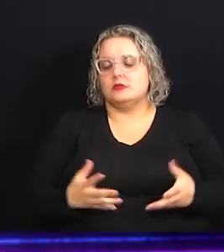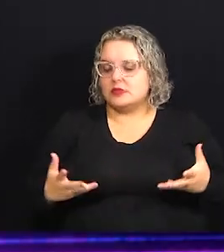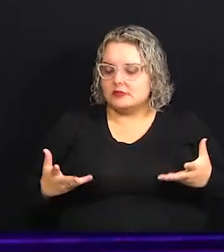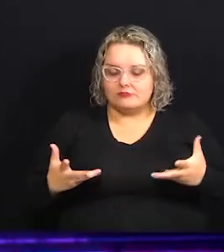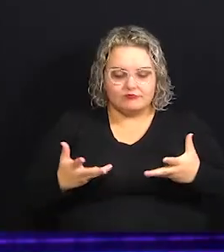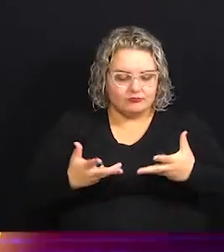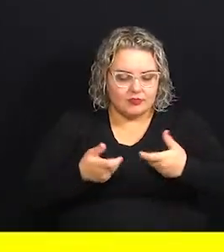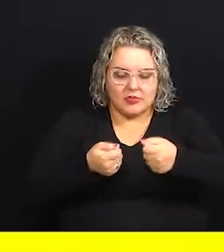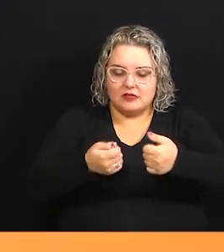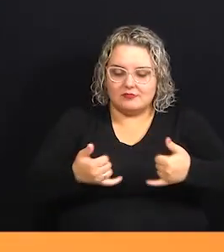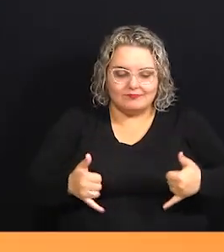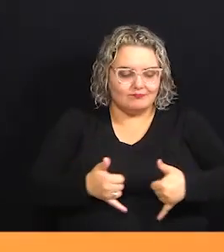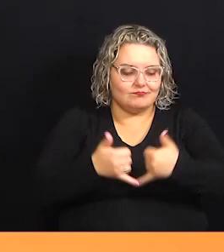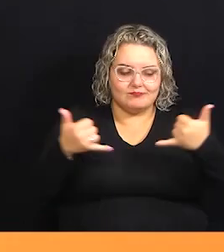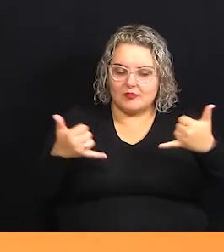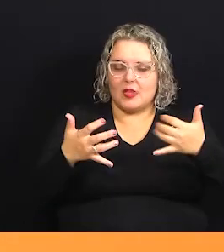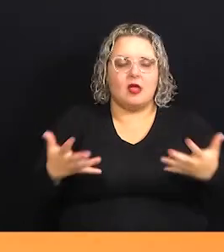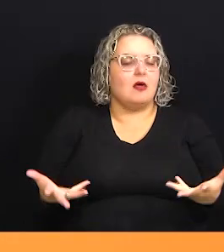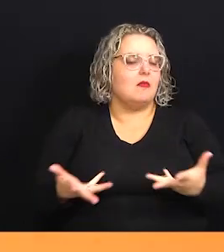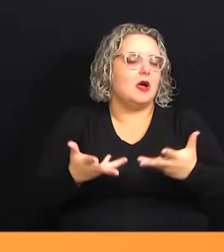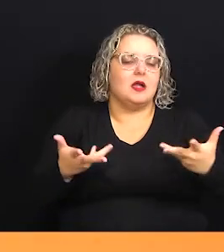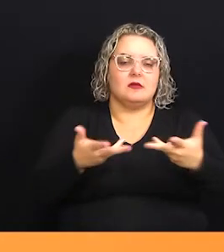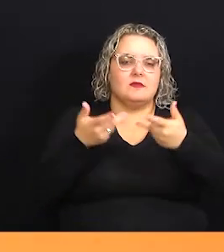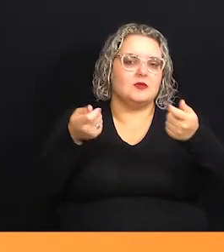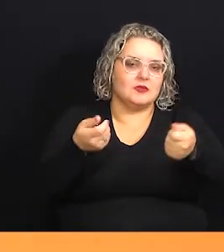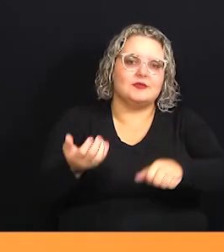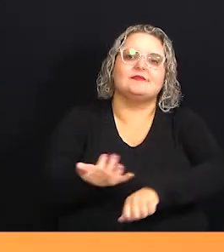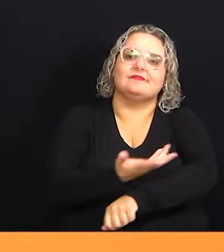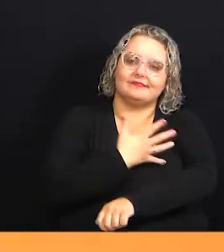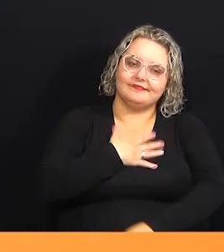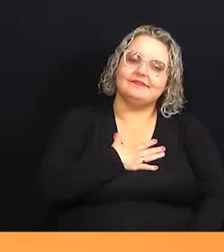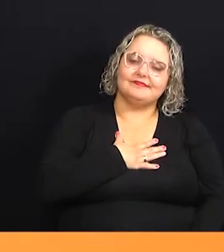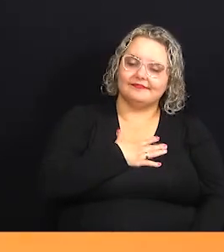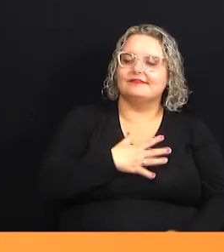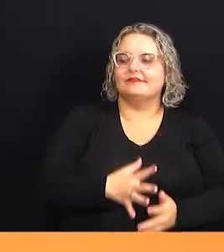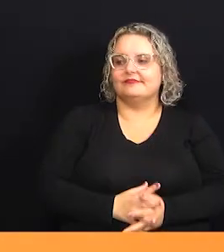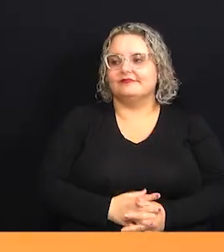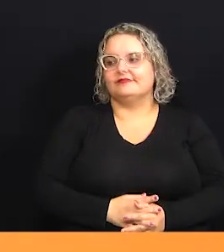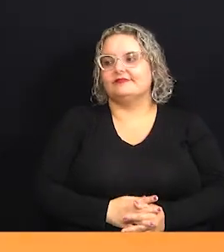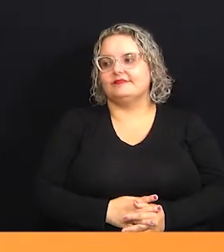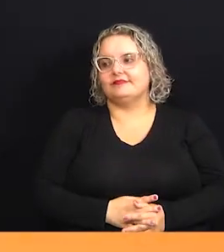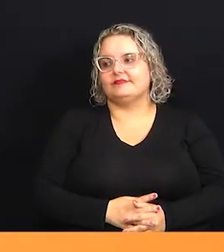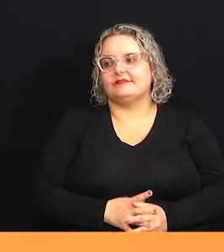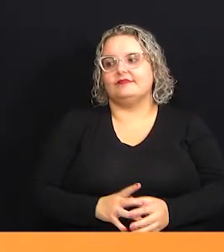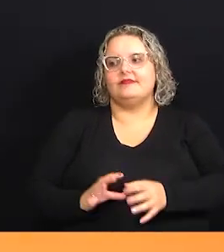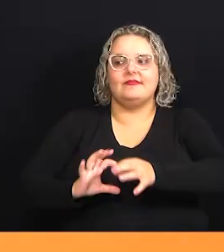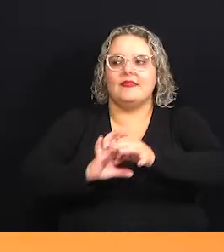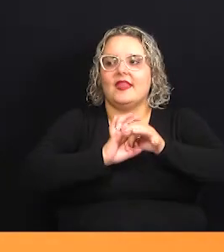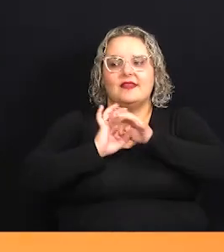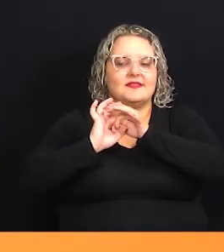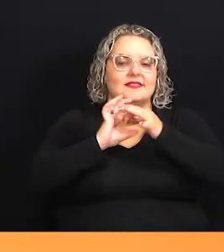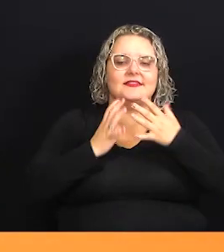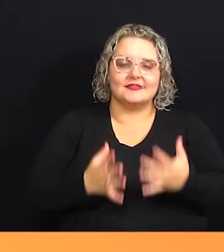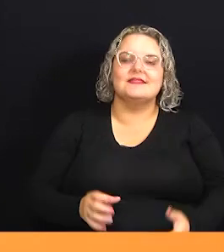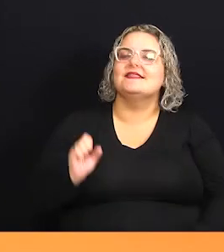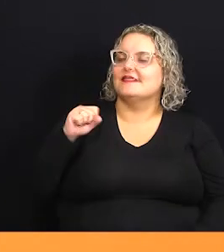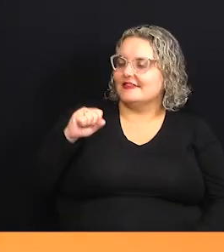alcançar essa sinergia, é uma coisa mágica, é emocionante demais para mim. É uma